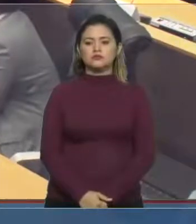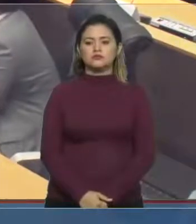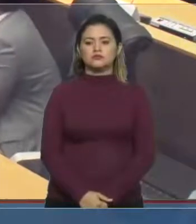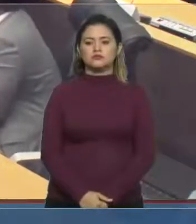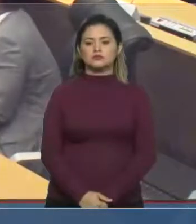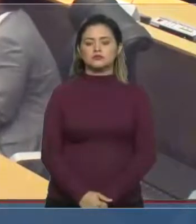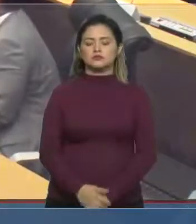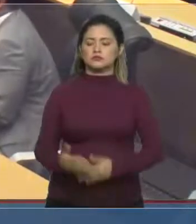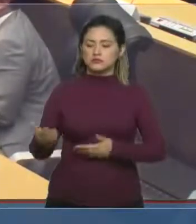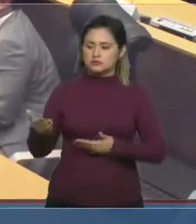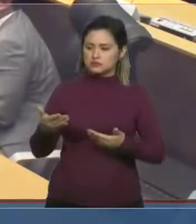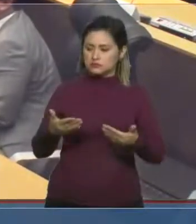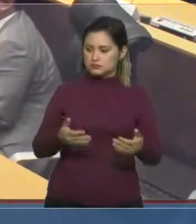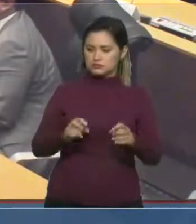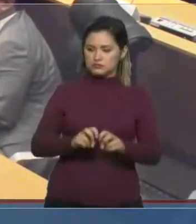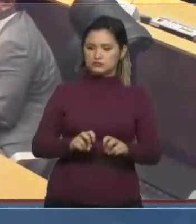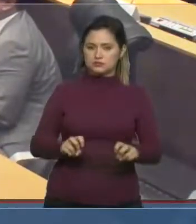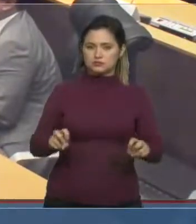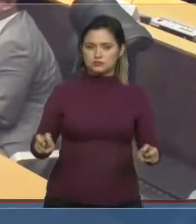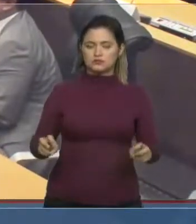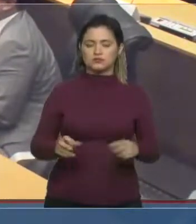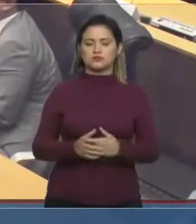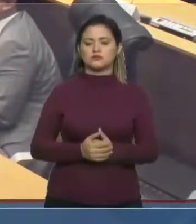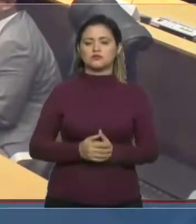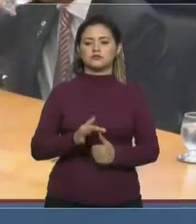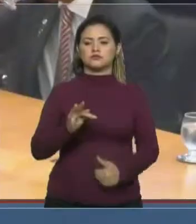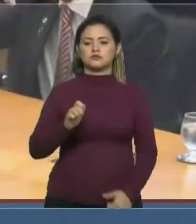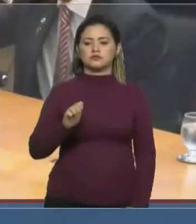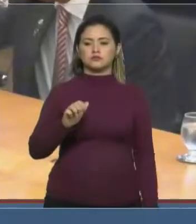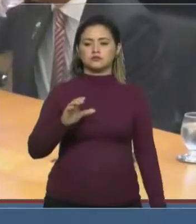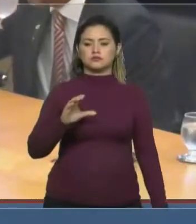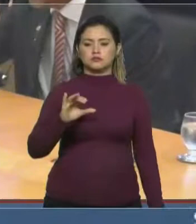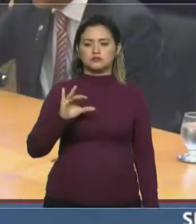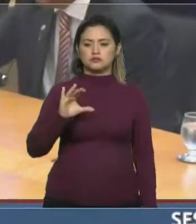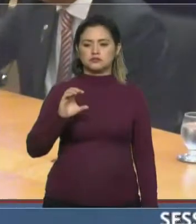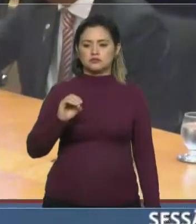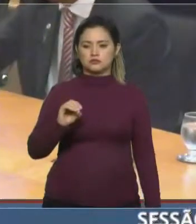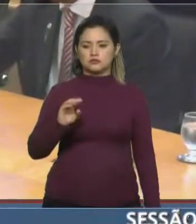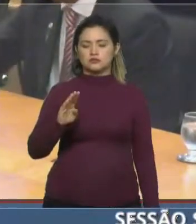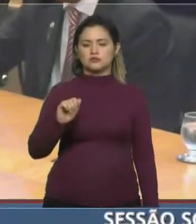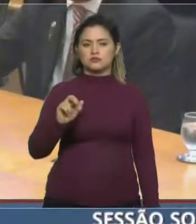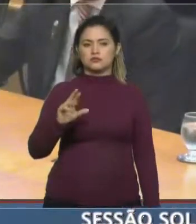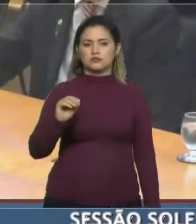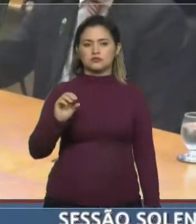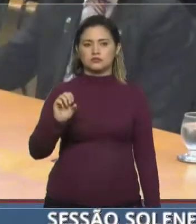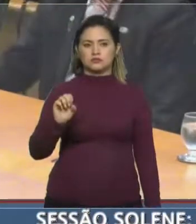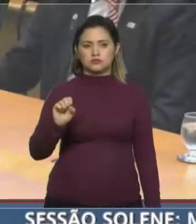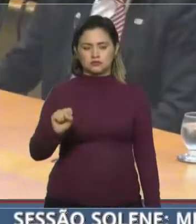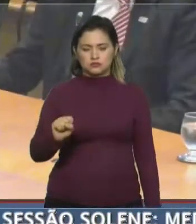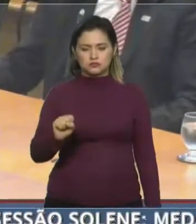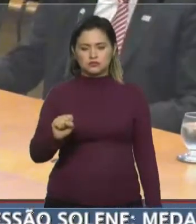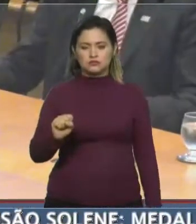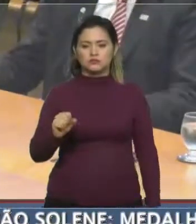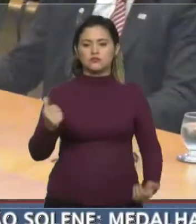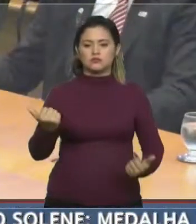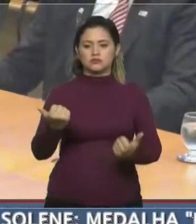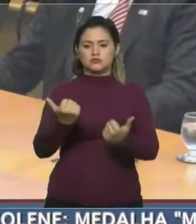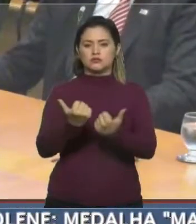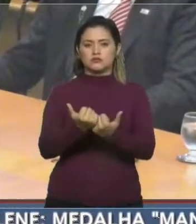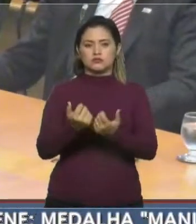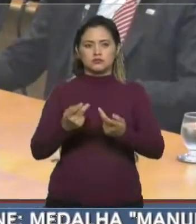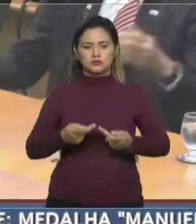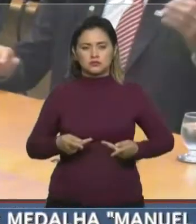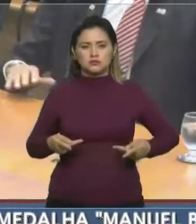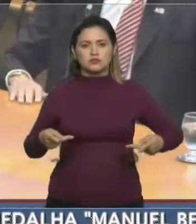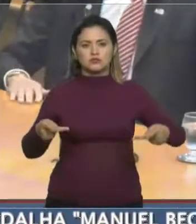Convido para compor a mesa o excelentíssimo senhor Francisco Barros, subprocurador-geral de Justiça, neste ato representando o procurador-geral